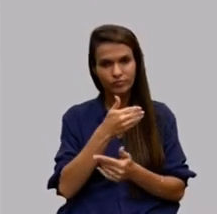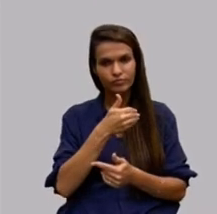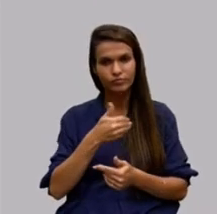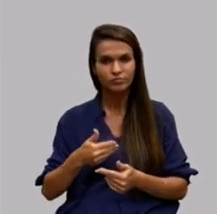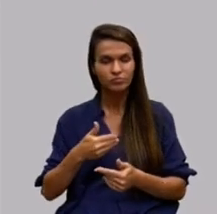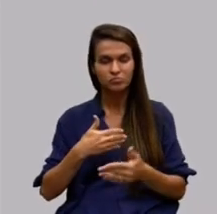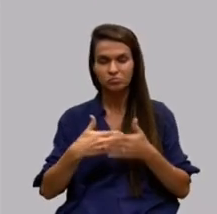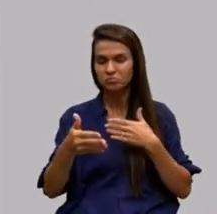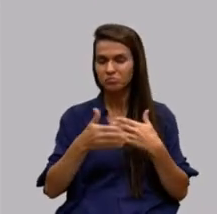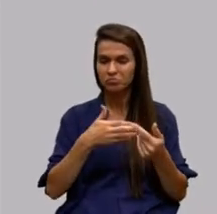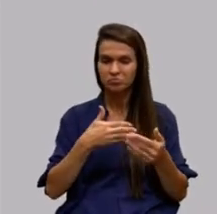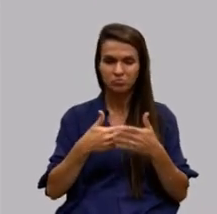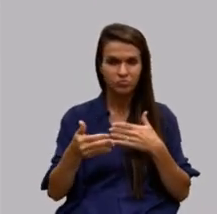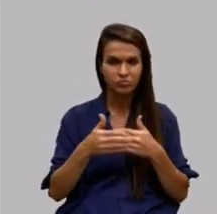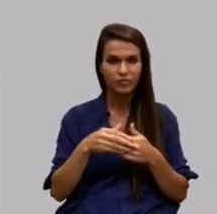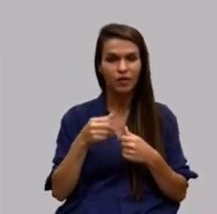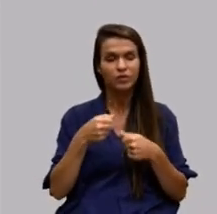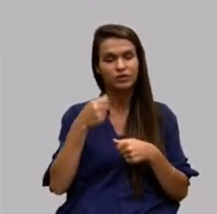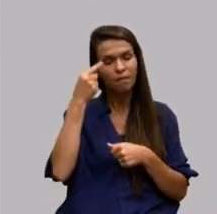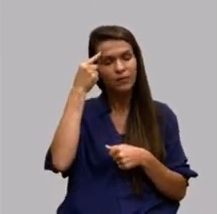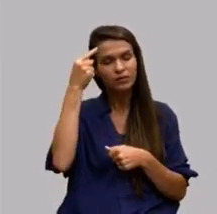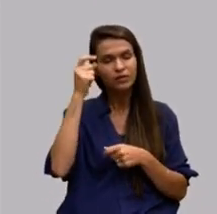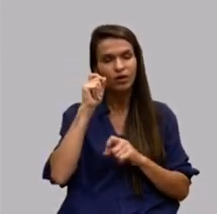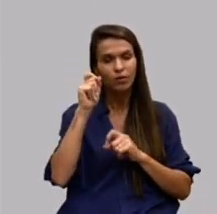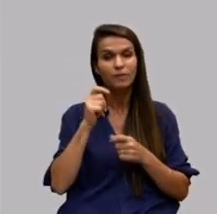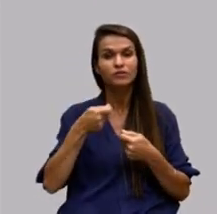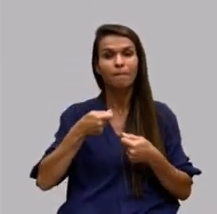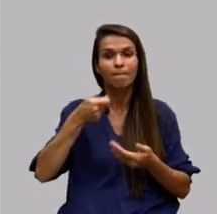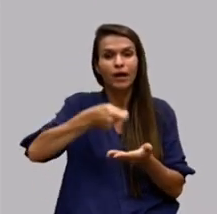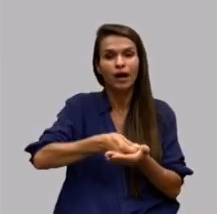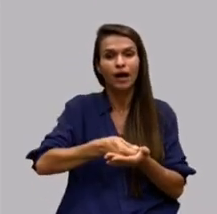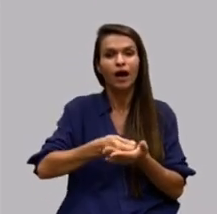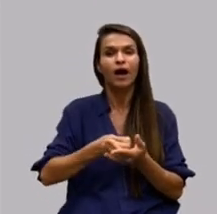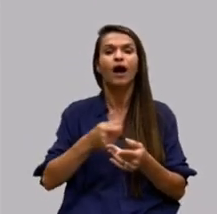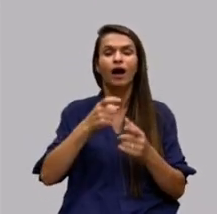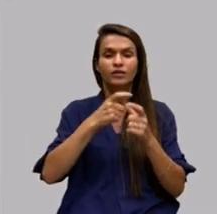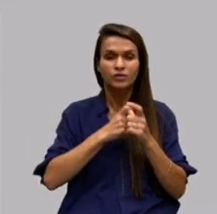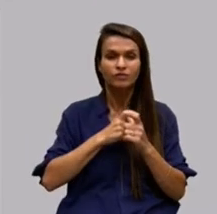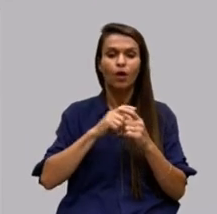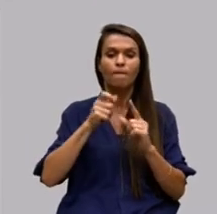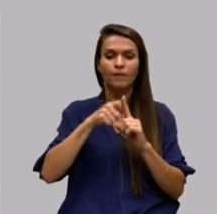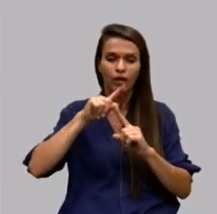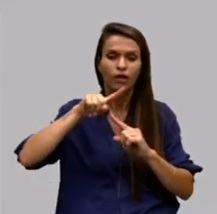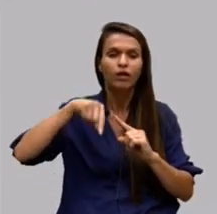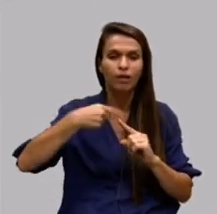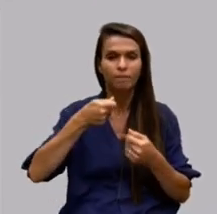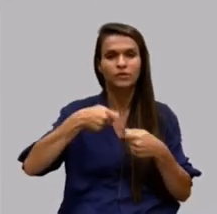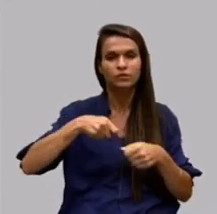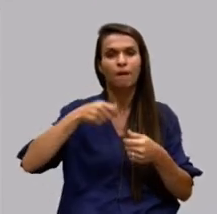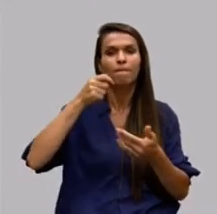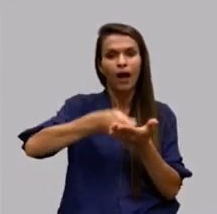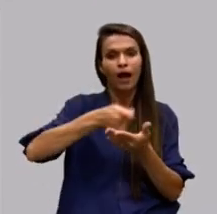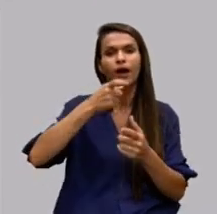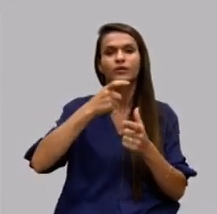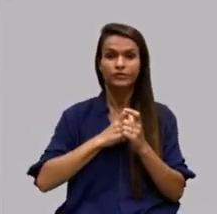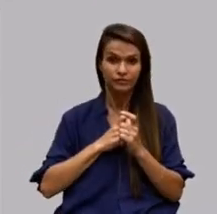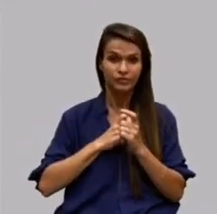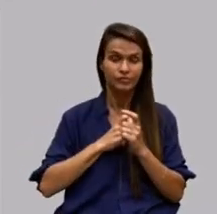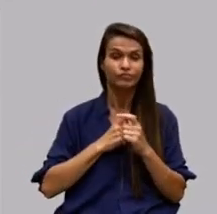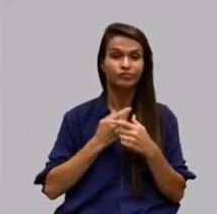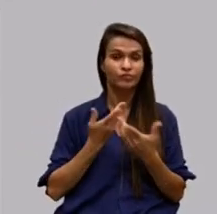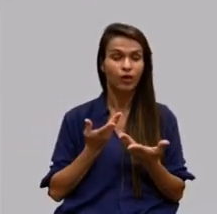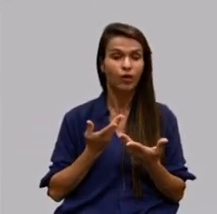for, ele vai ter que pensar o quê? Tenho que pagar a dívida. E no mês seguinte, tenho que pagar a dívida. E no outro mês, tenho que pagar a dívida.